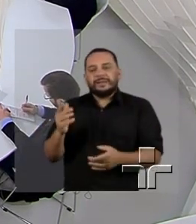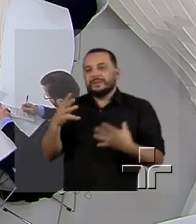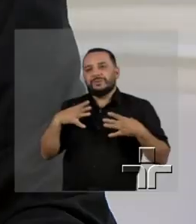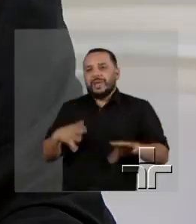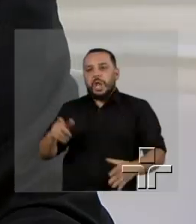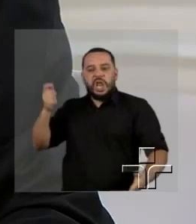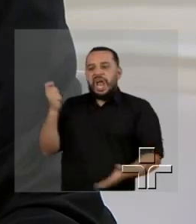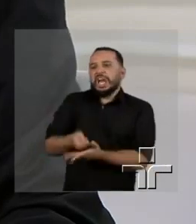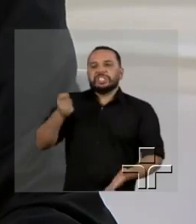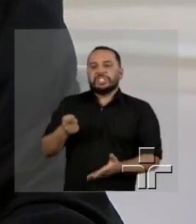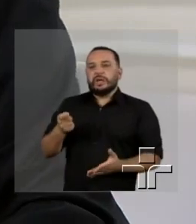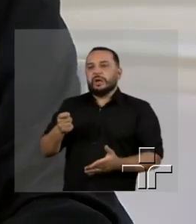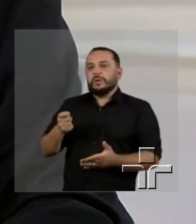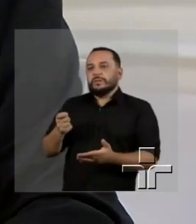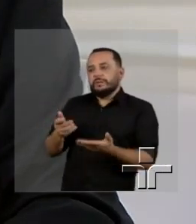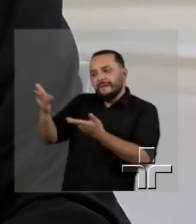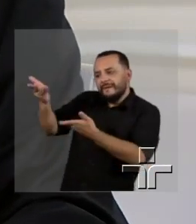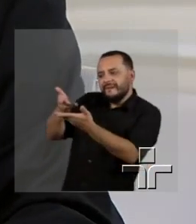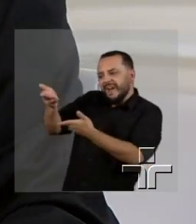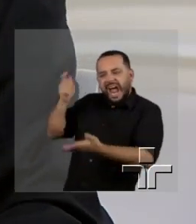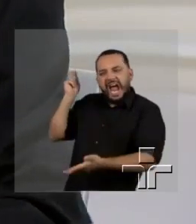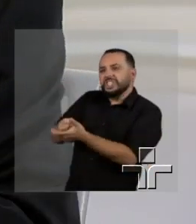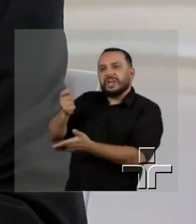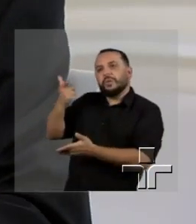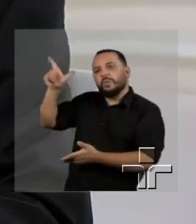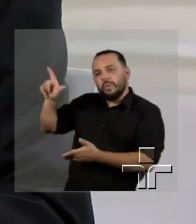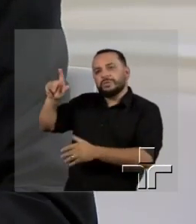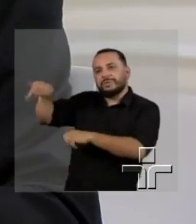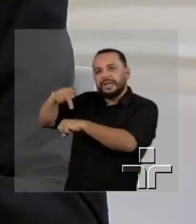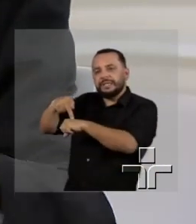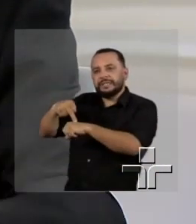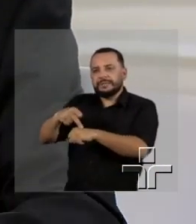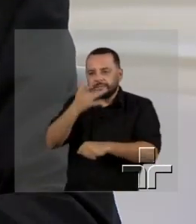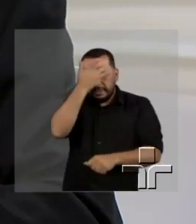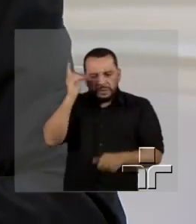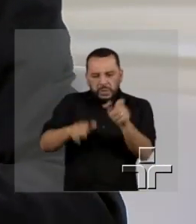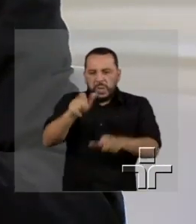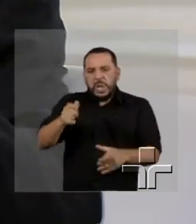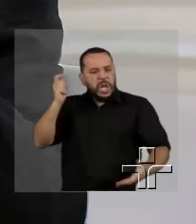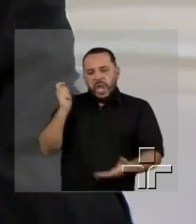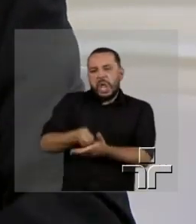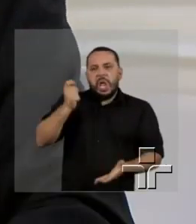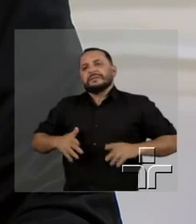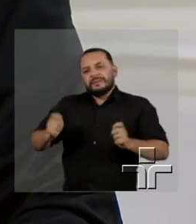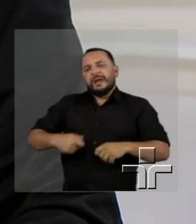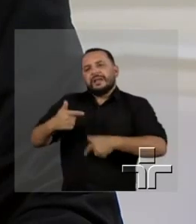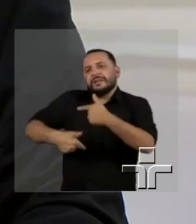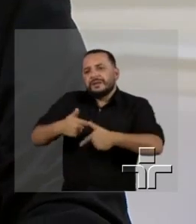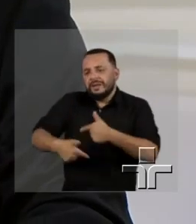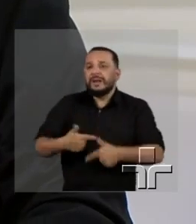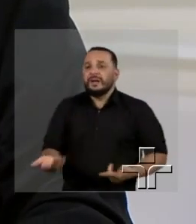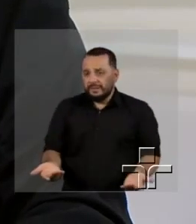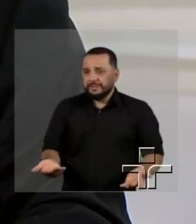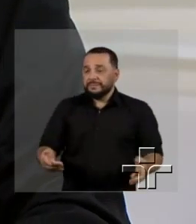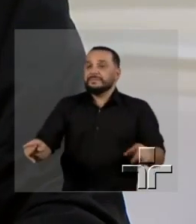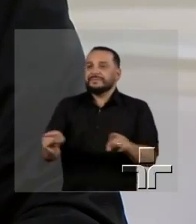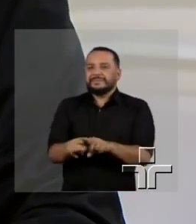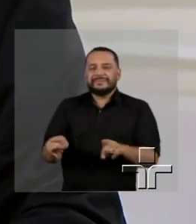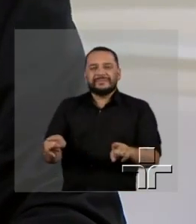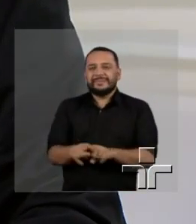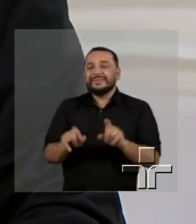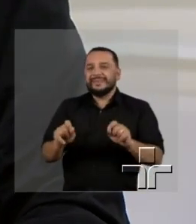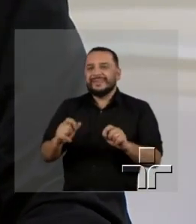vivo, né? Em contato com alguns, principalmente algumas